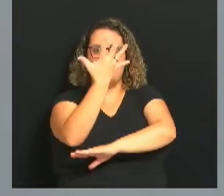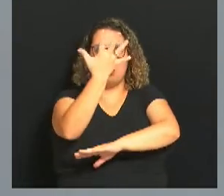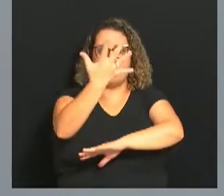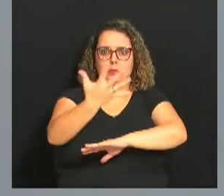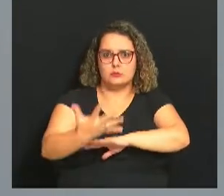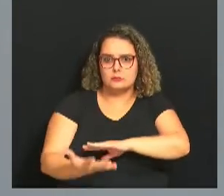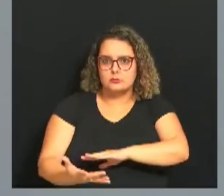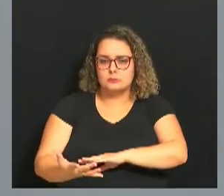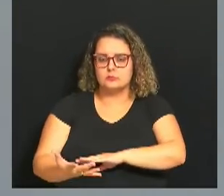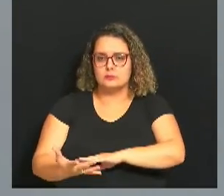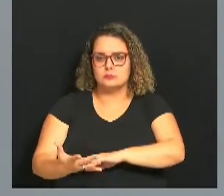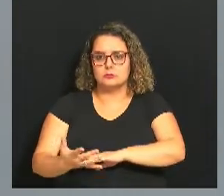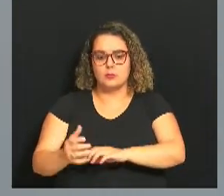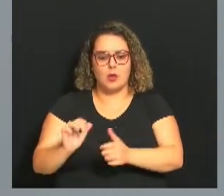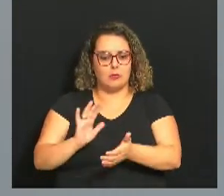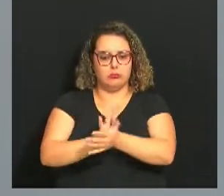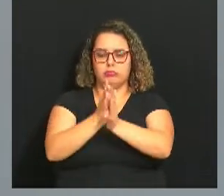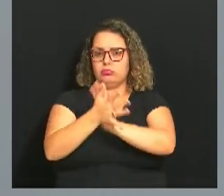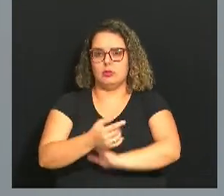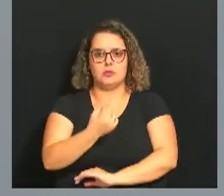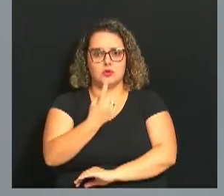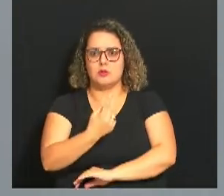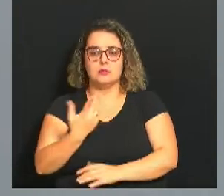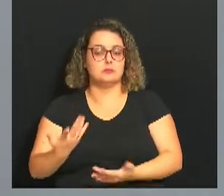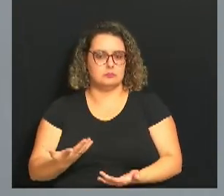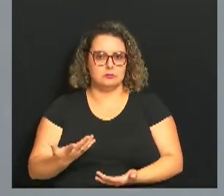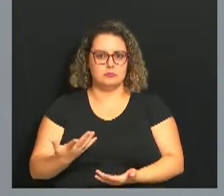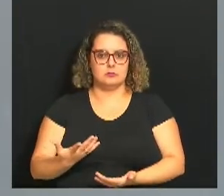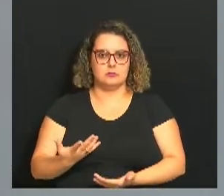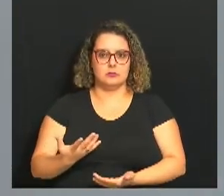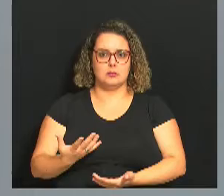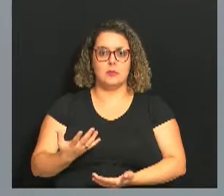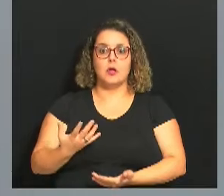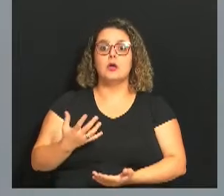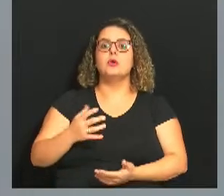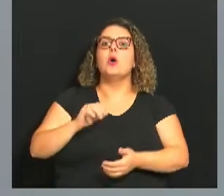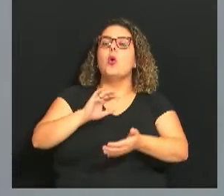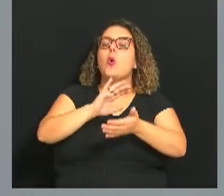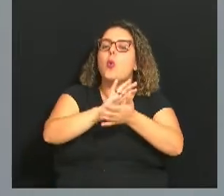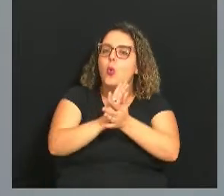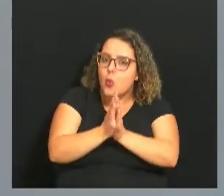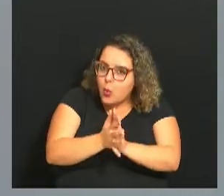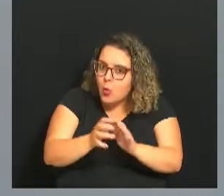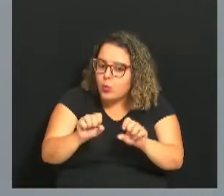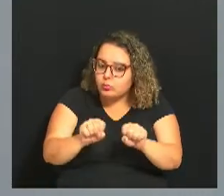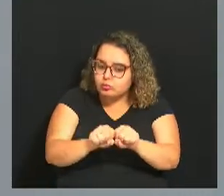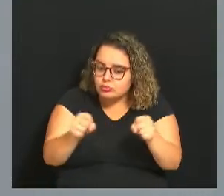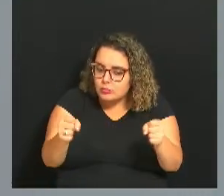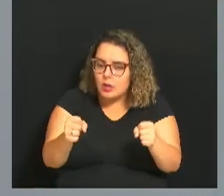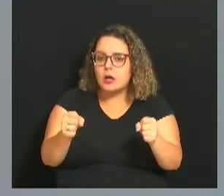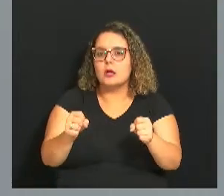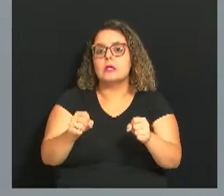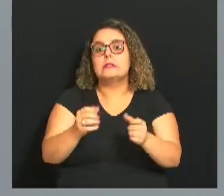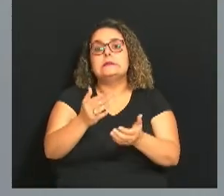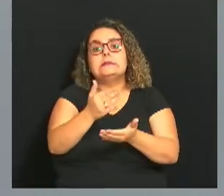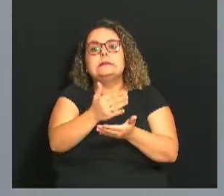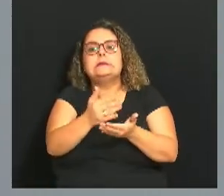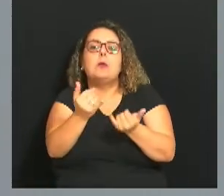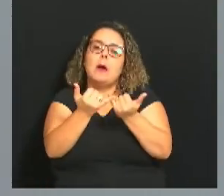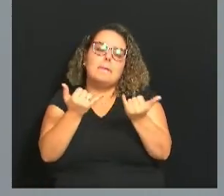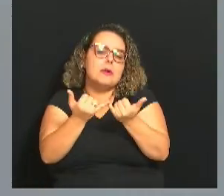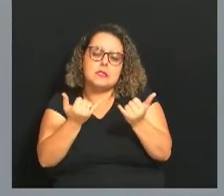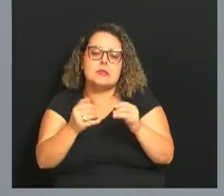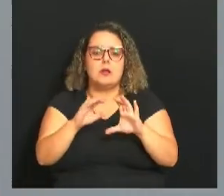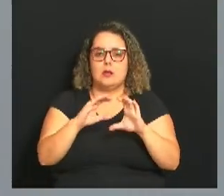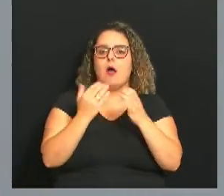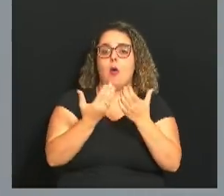desastre. Ele só causa o desastre se ele afeta uma parcela da comunidade ou da sociedade. Então,